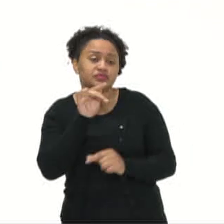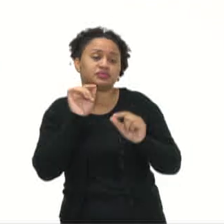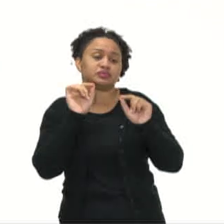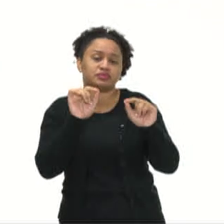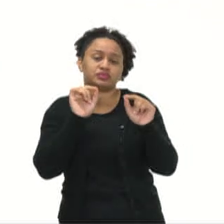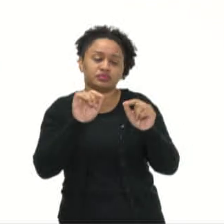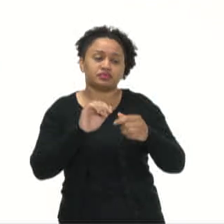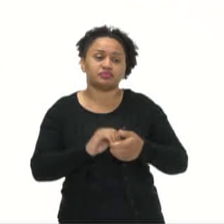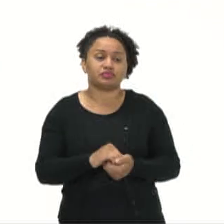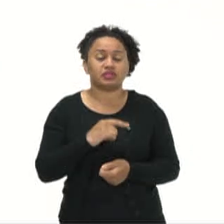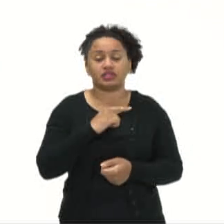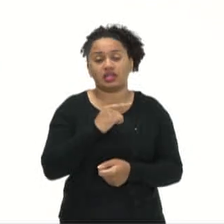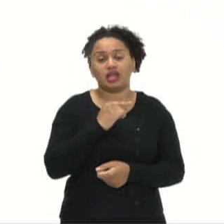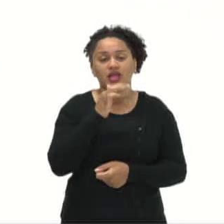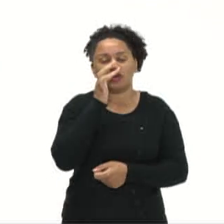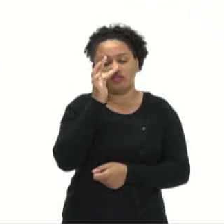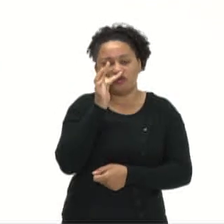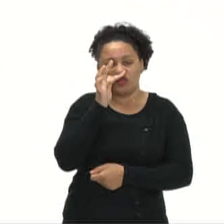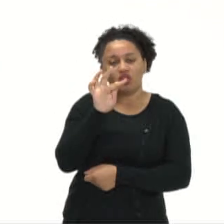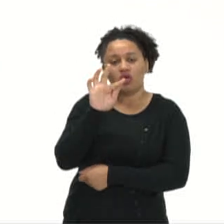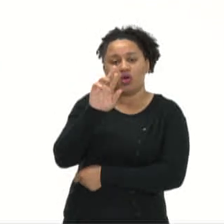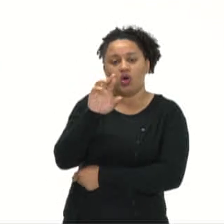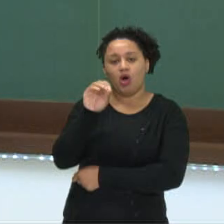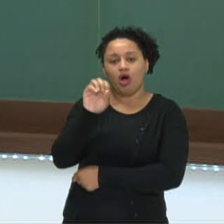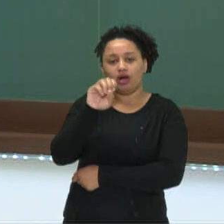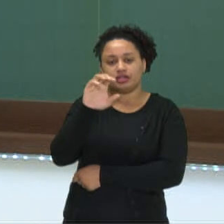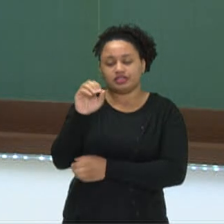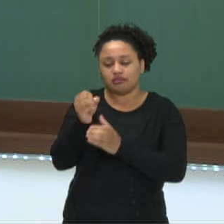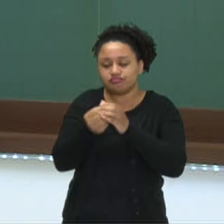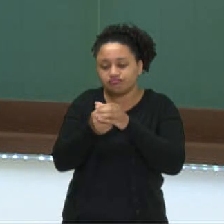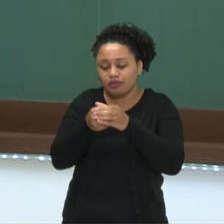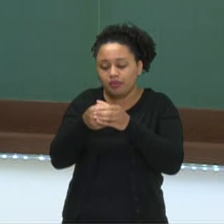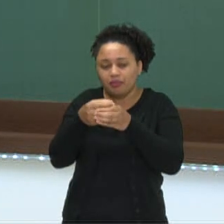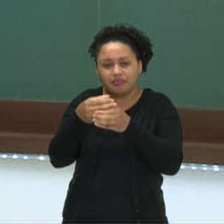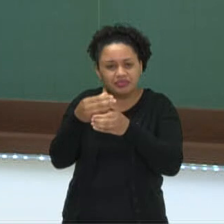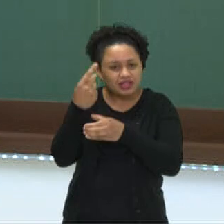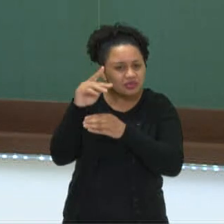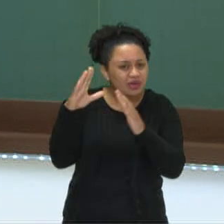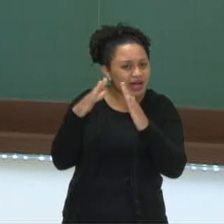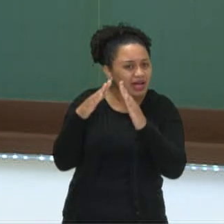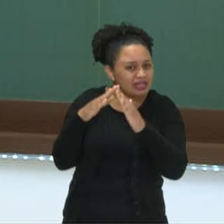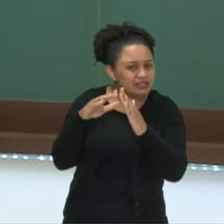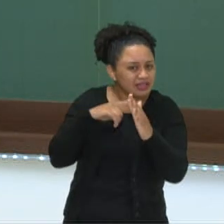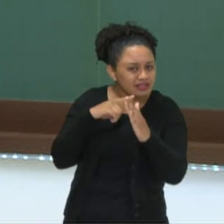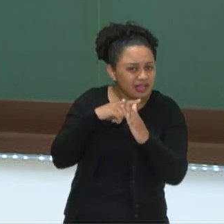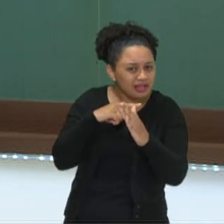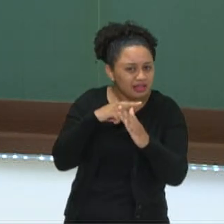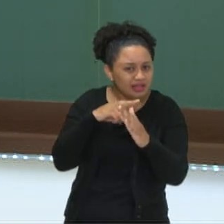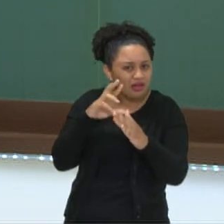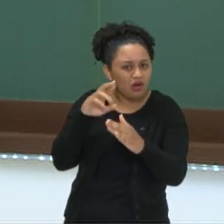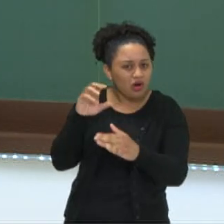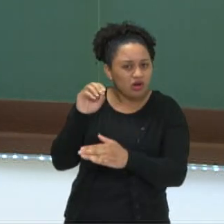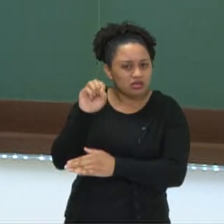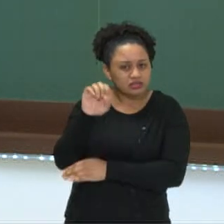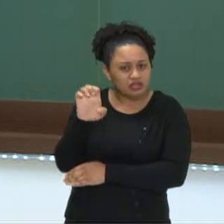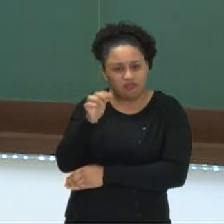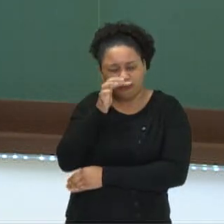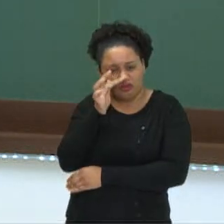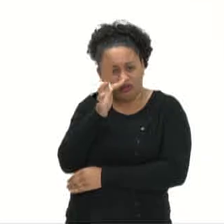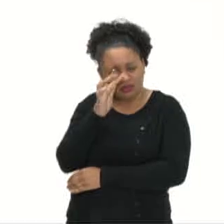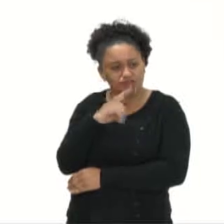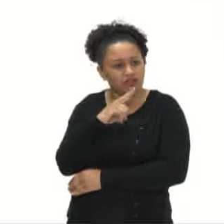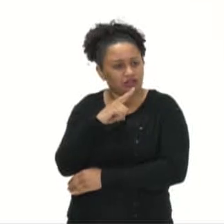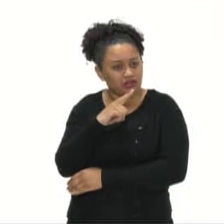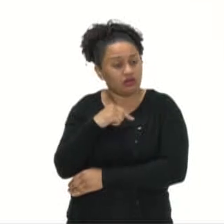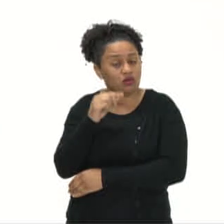temos a roseira, exatamente, a roseira. Tem rosa aí na tua casa, no jardim da tua casa? Quando eu olho para essa rosa